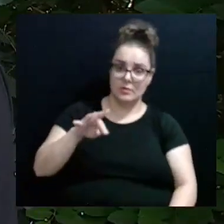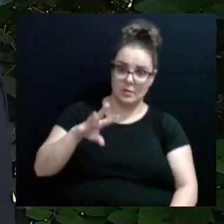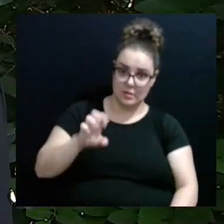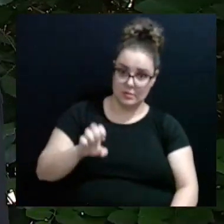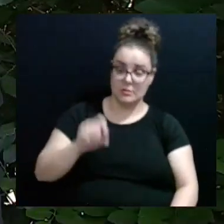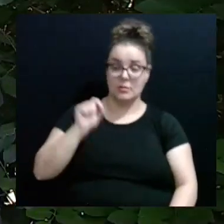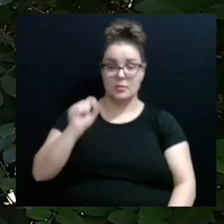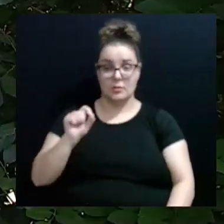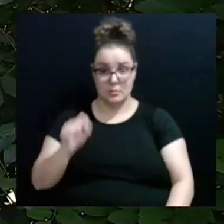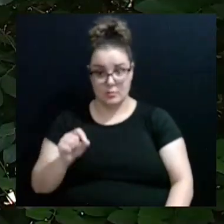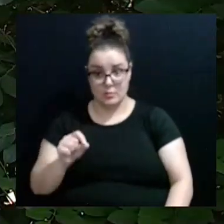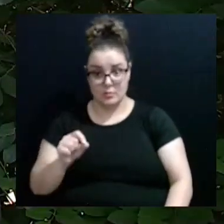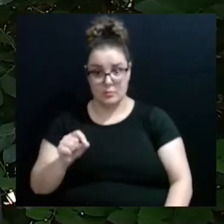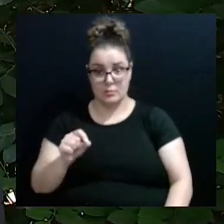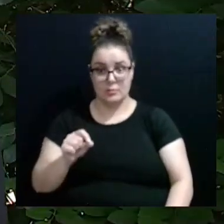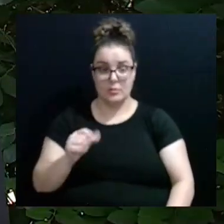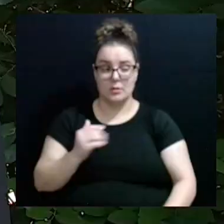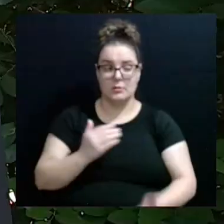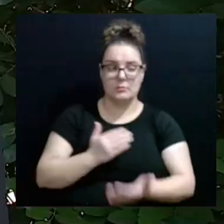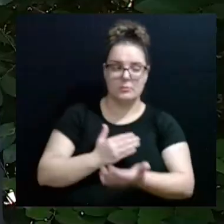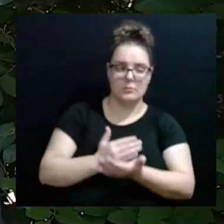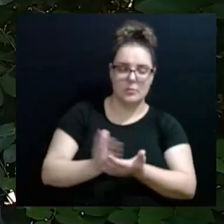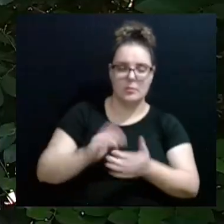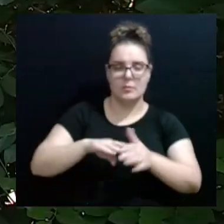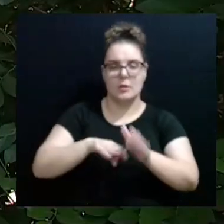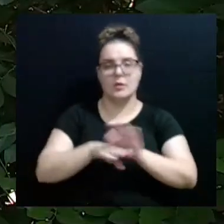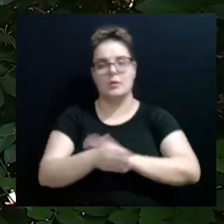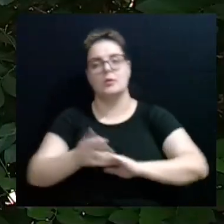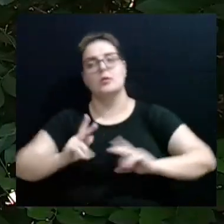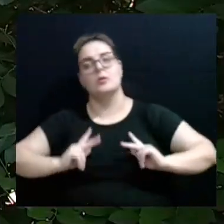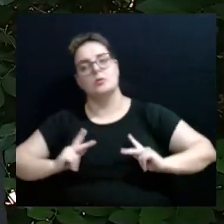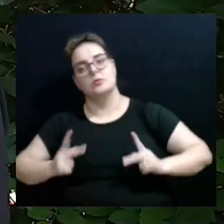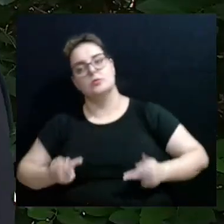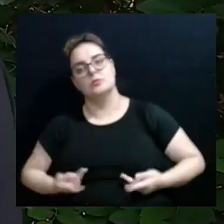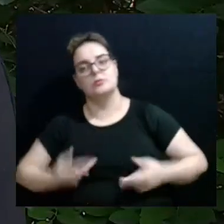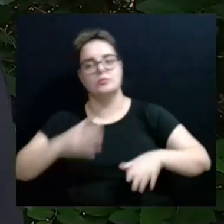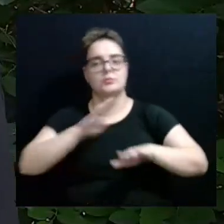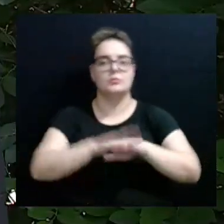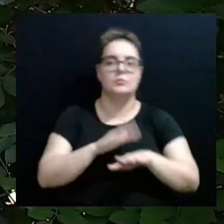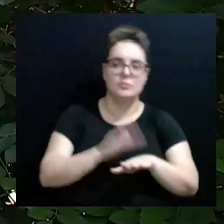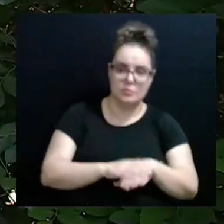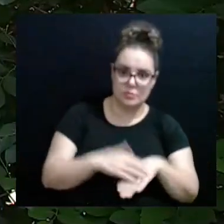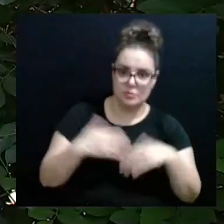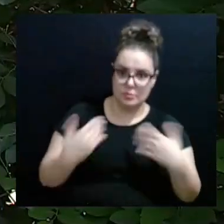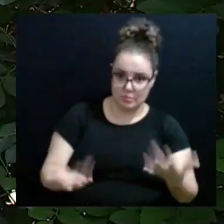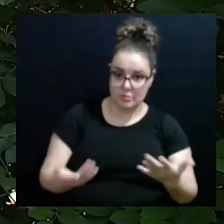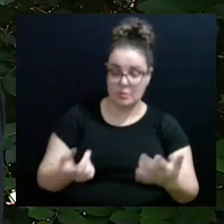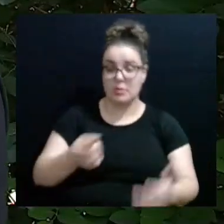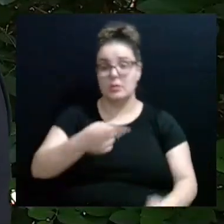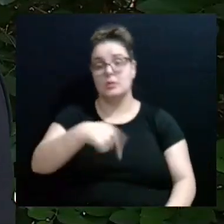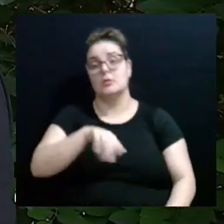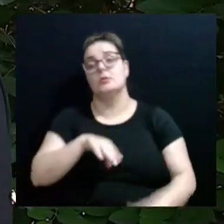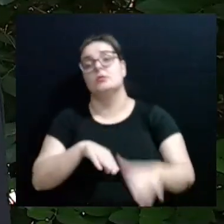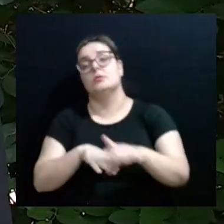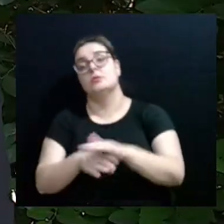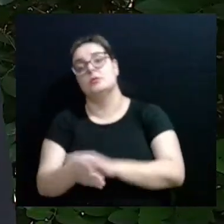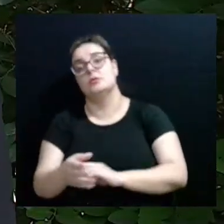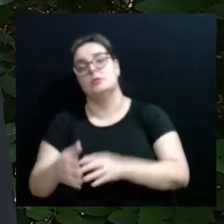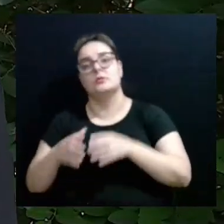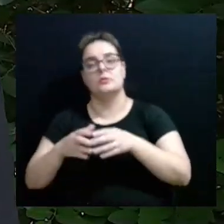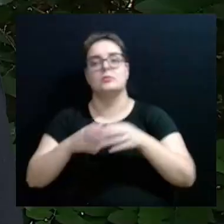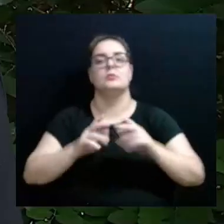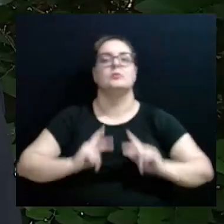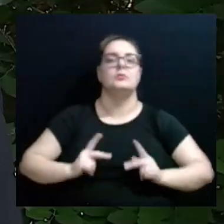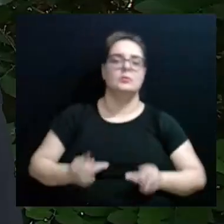acabam começando a se acostumar com as atividades humanas. Então eles acabam se acostumando a viver em ambientes